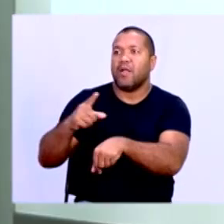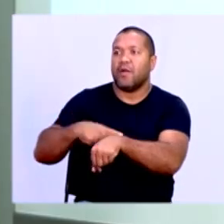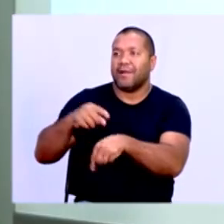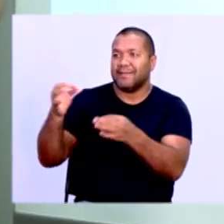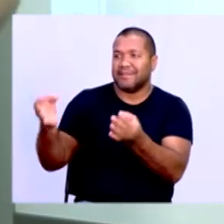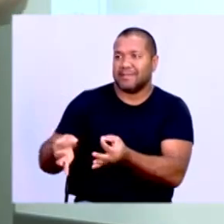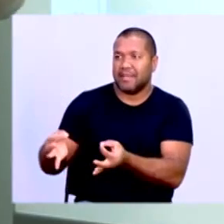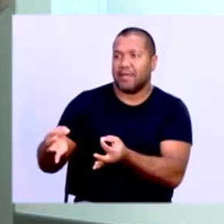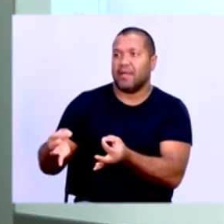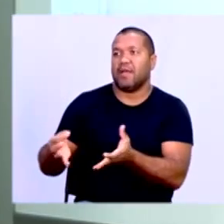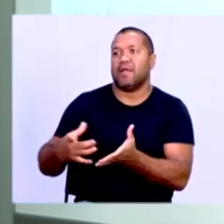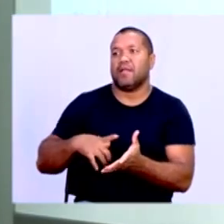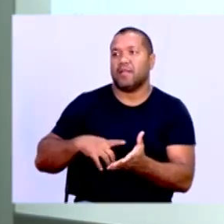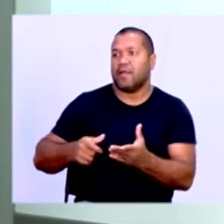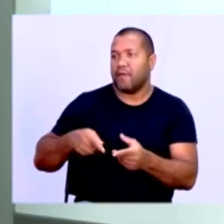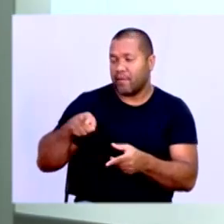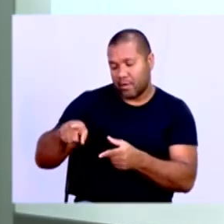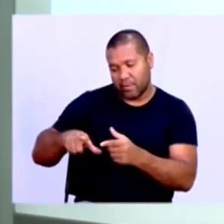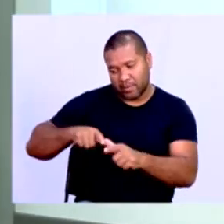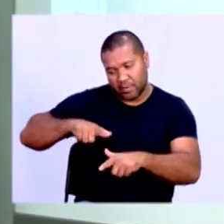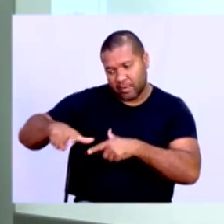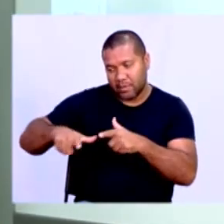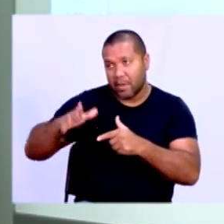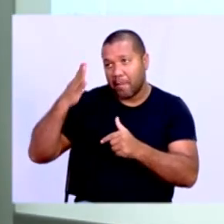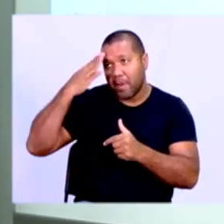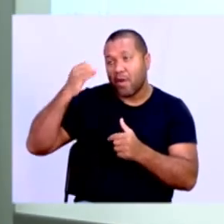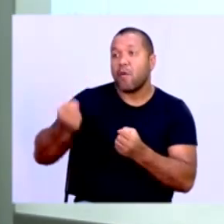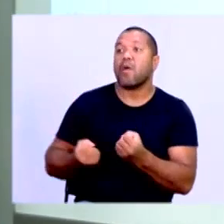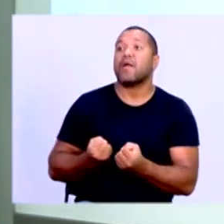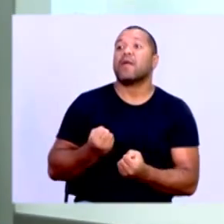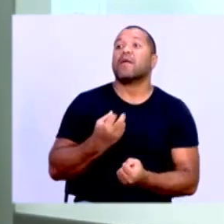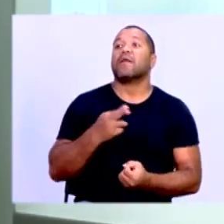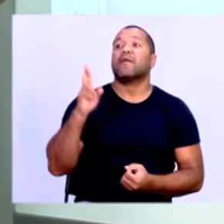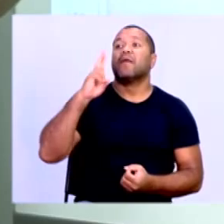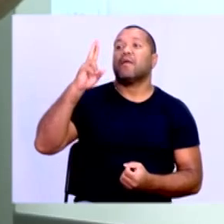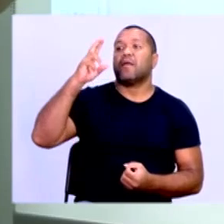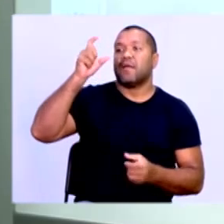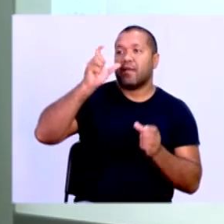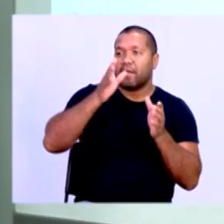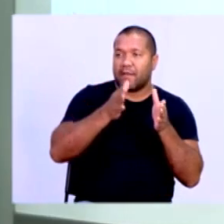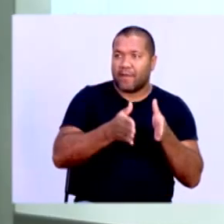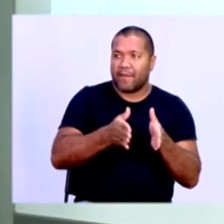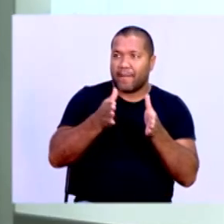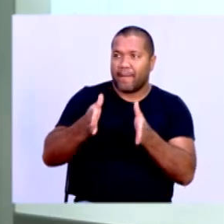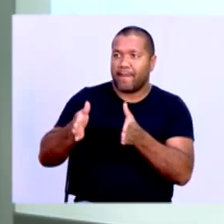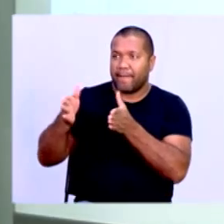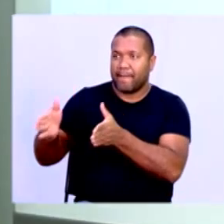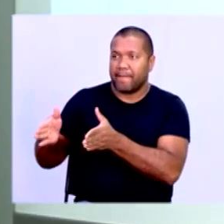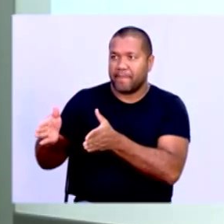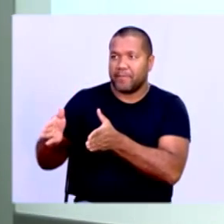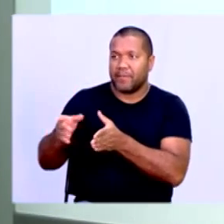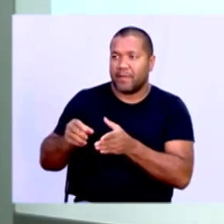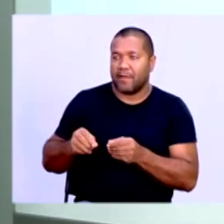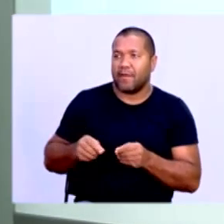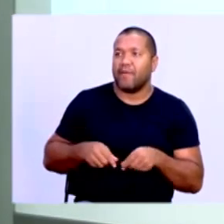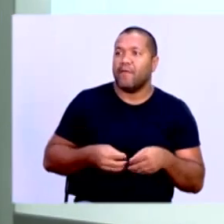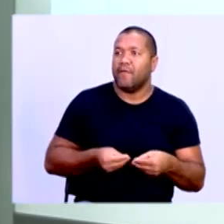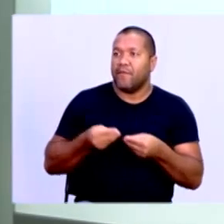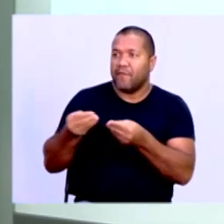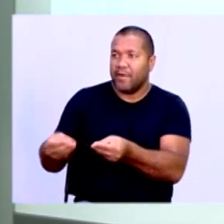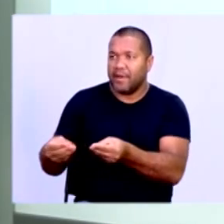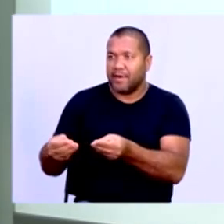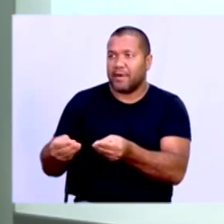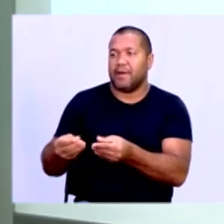hora certa, e saber para qual camada ele vai entregar. Se ele